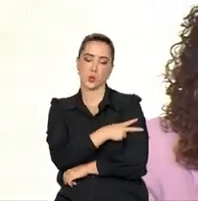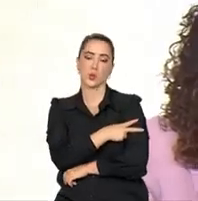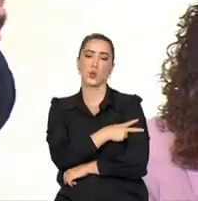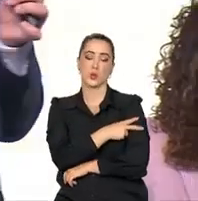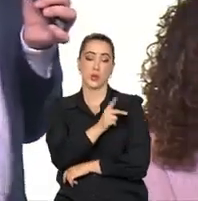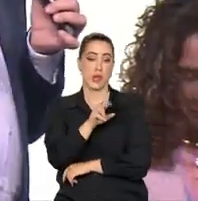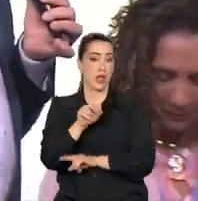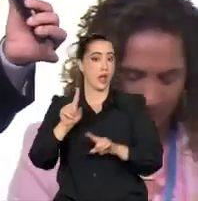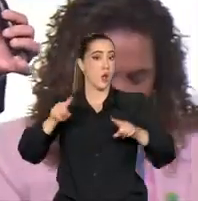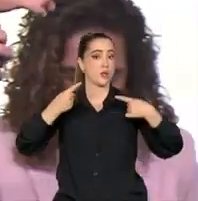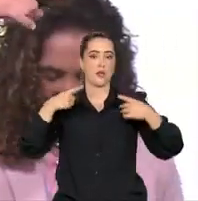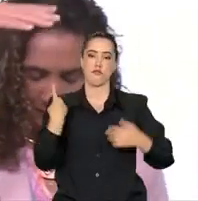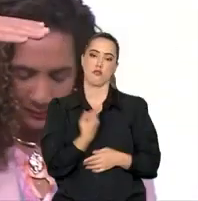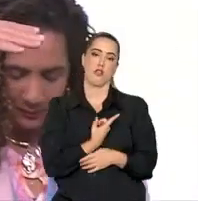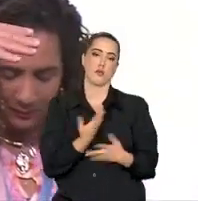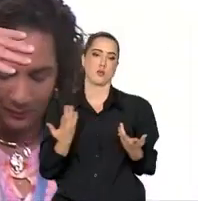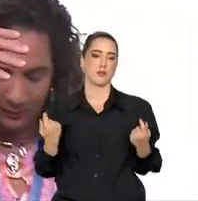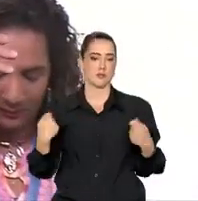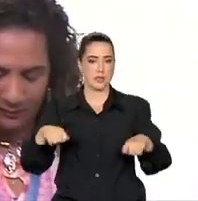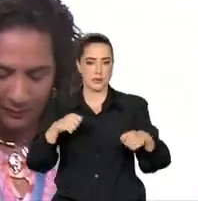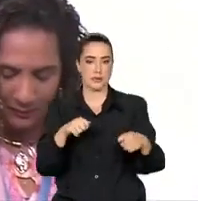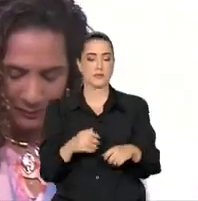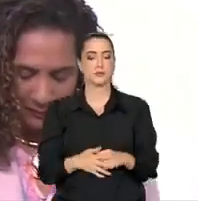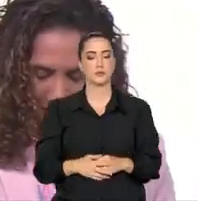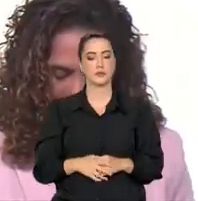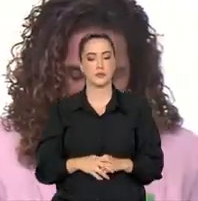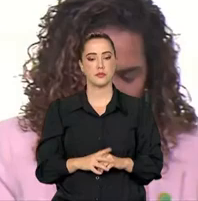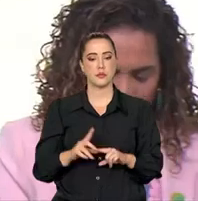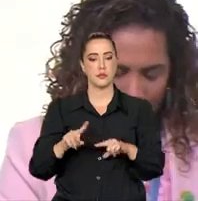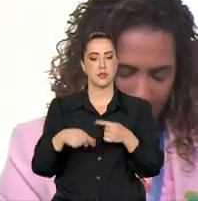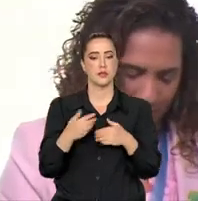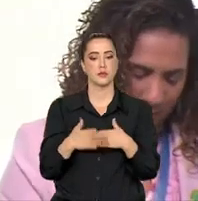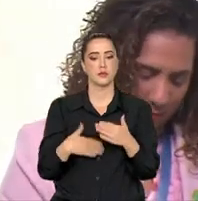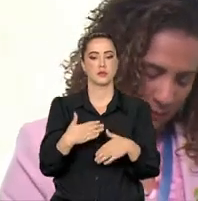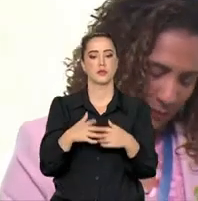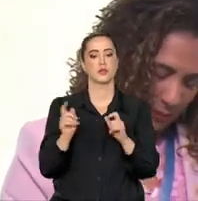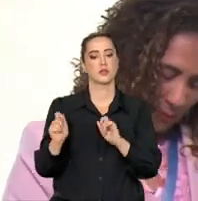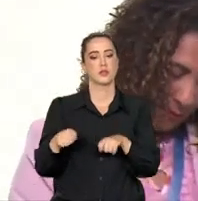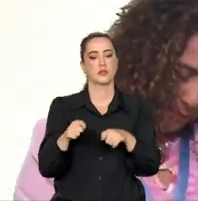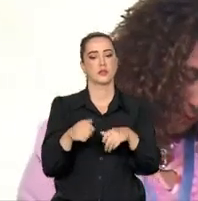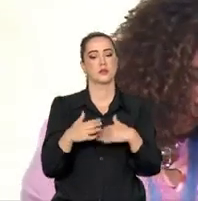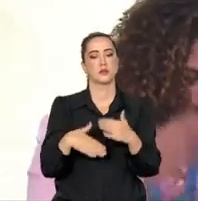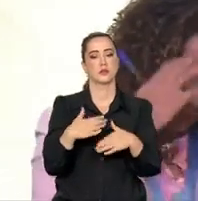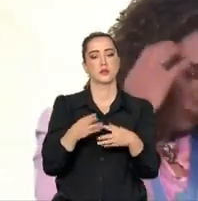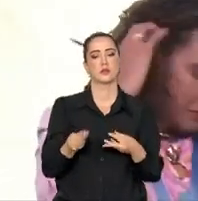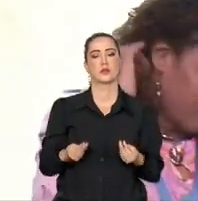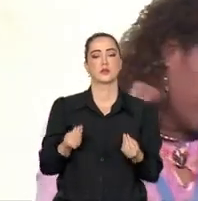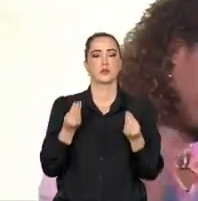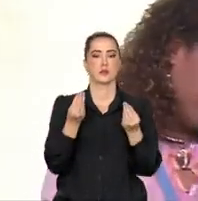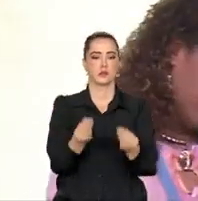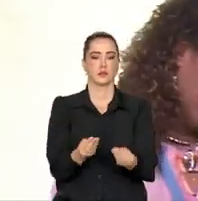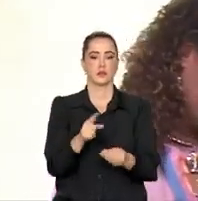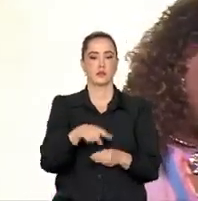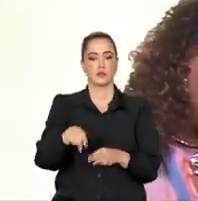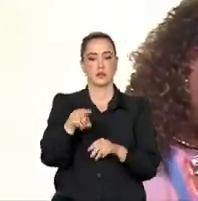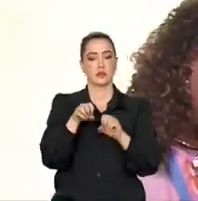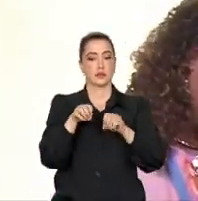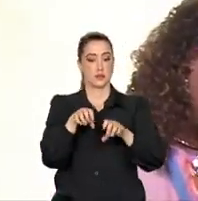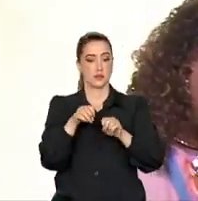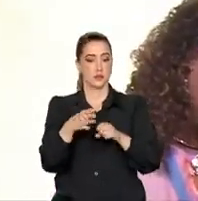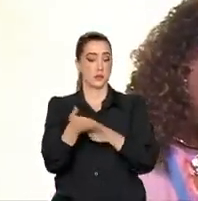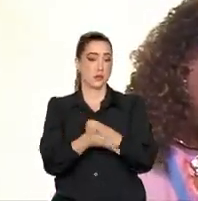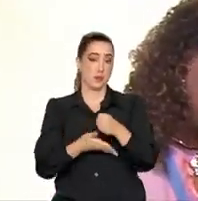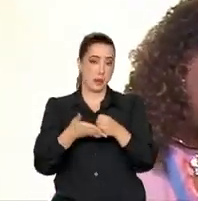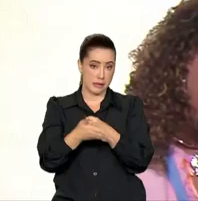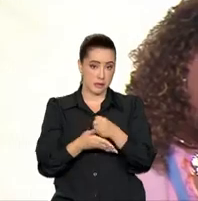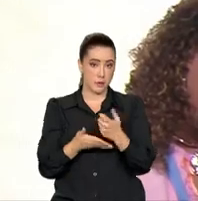é o desafio, de maneira que, a partir daí, você poder garantir a educação básica